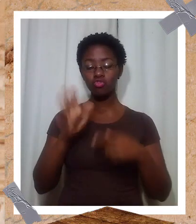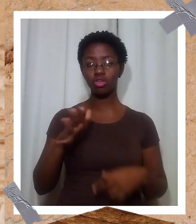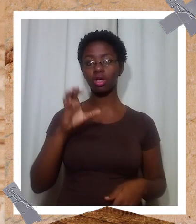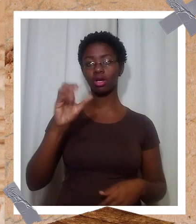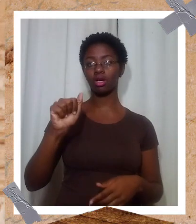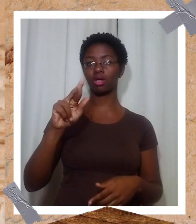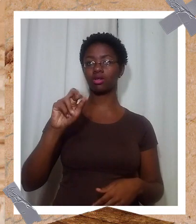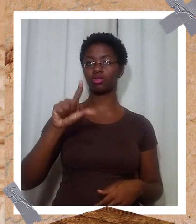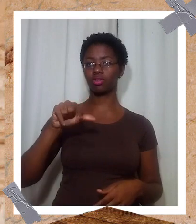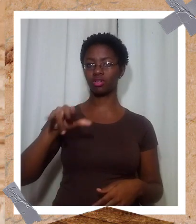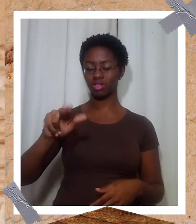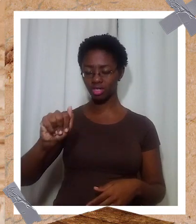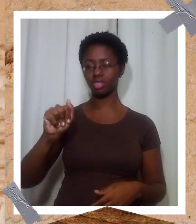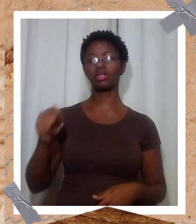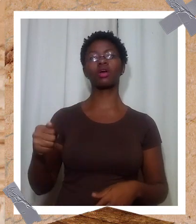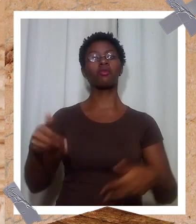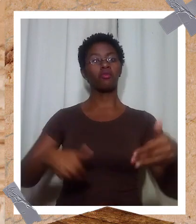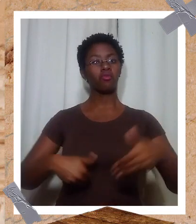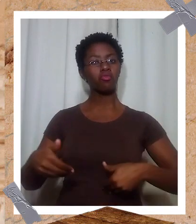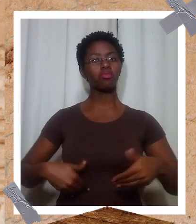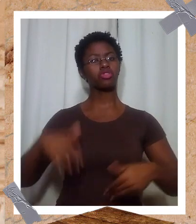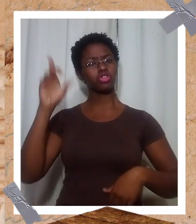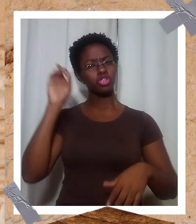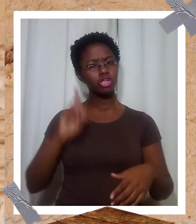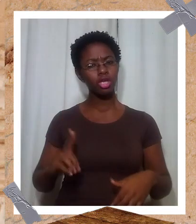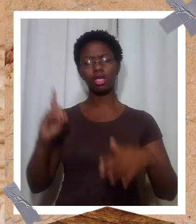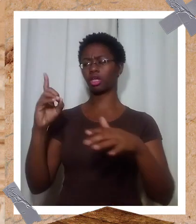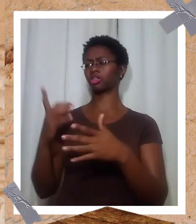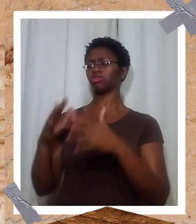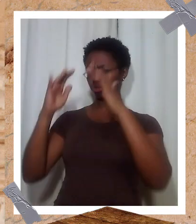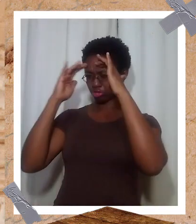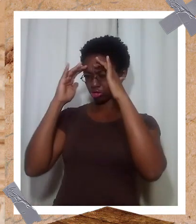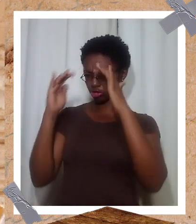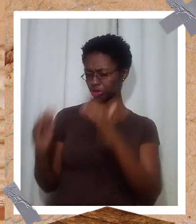tinha fome de direitos, de dignidade, de reconhecimento,